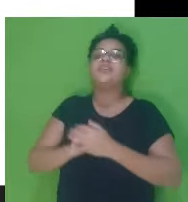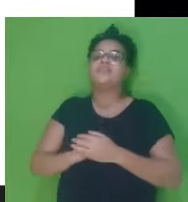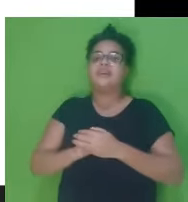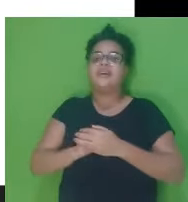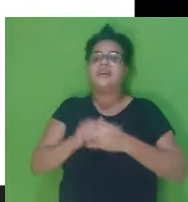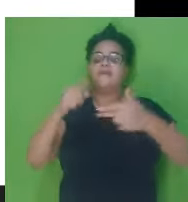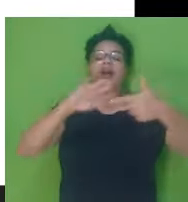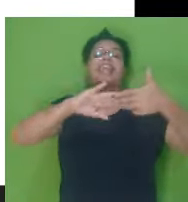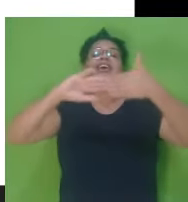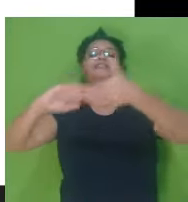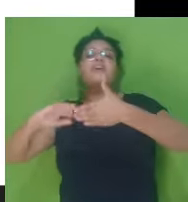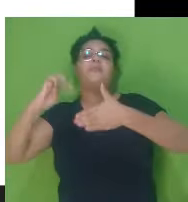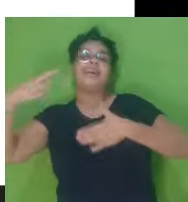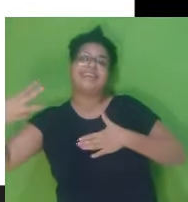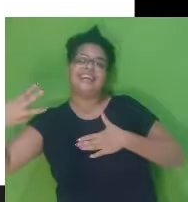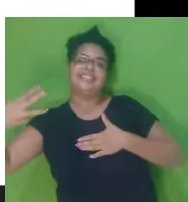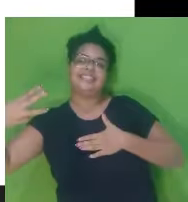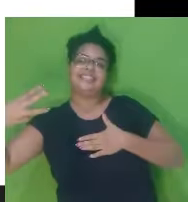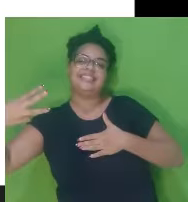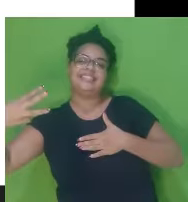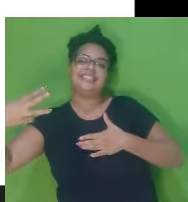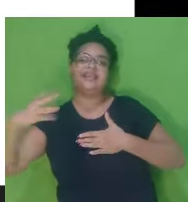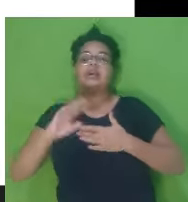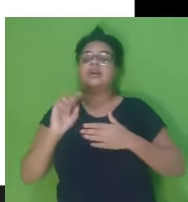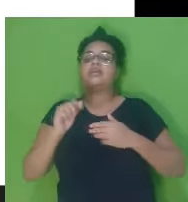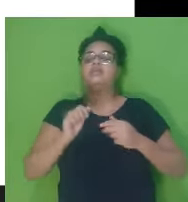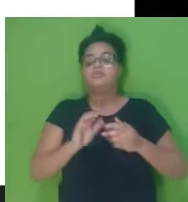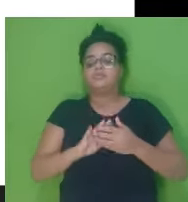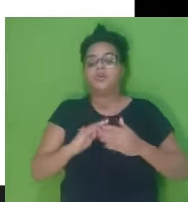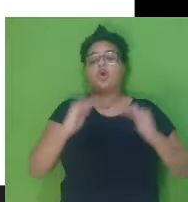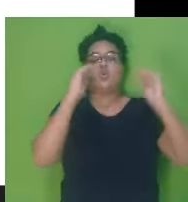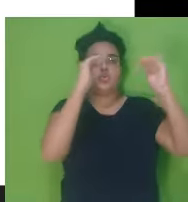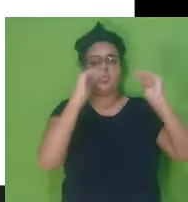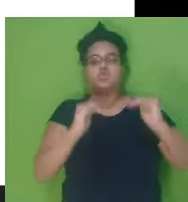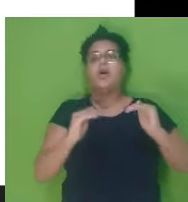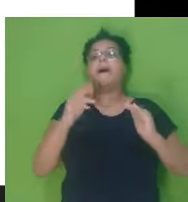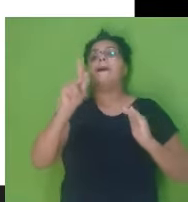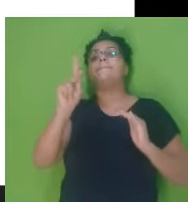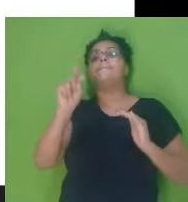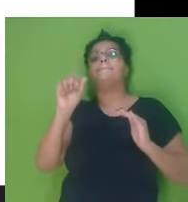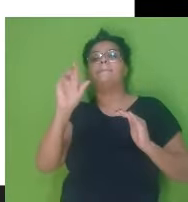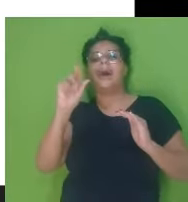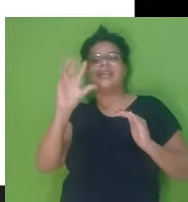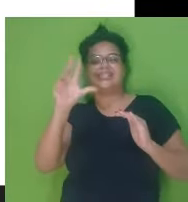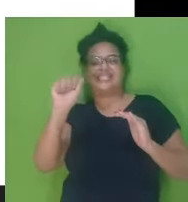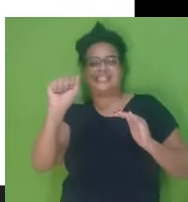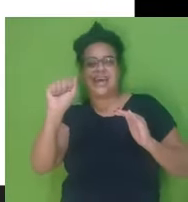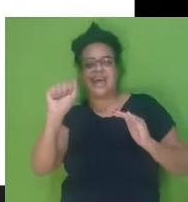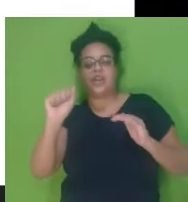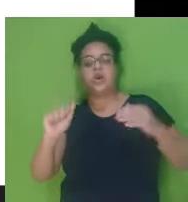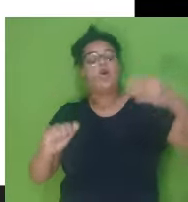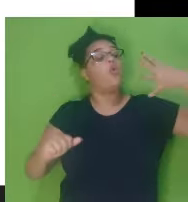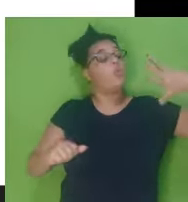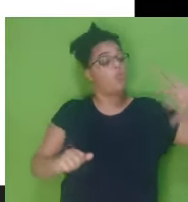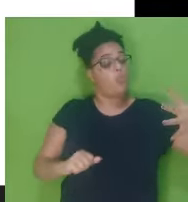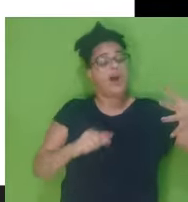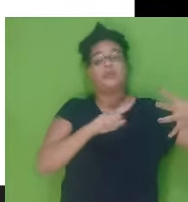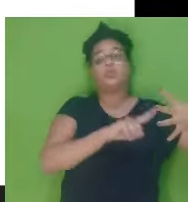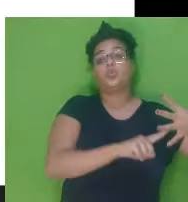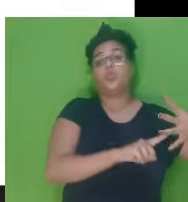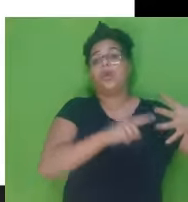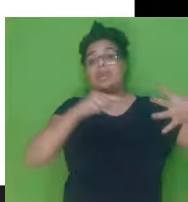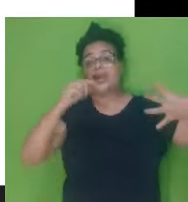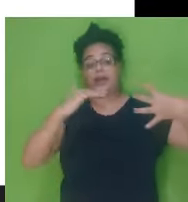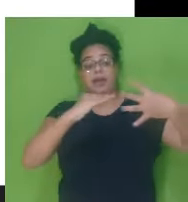tender para 3. E nas parcelas de baixo vão tender para 4